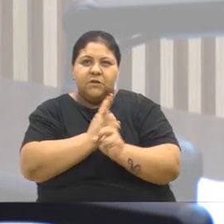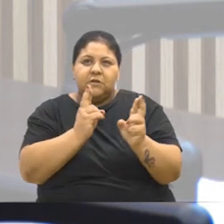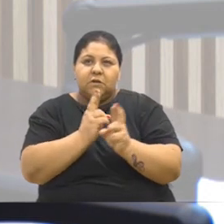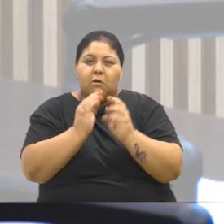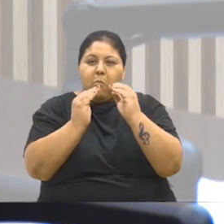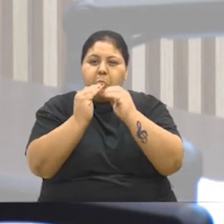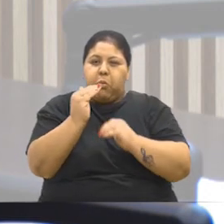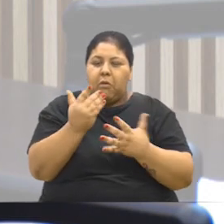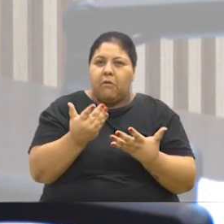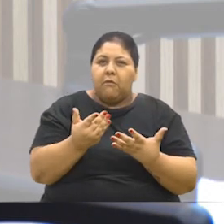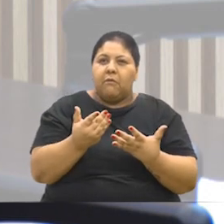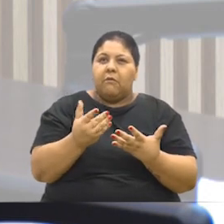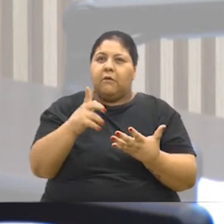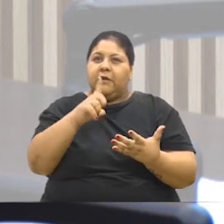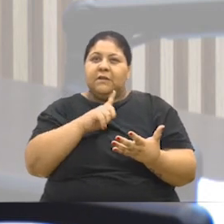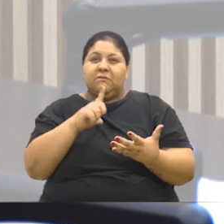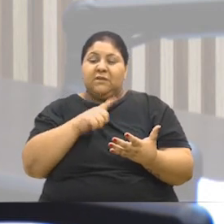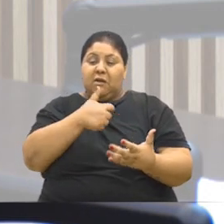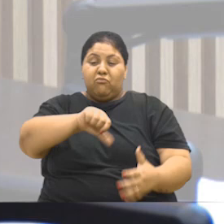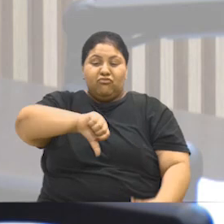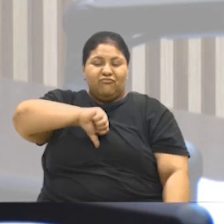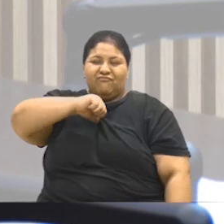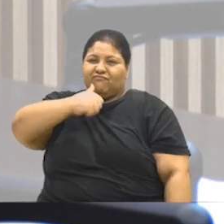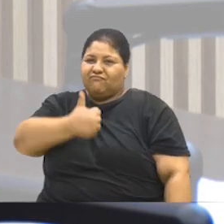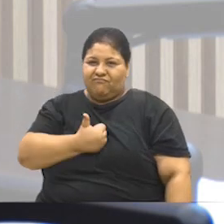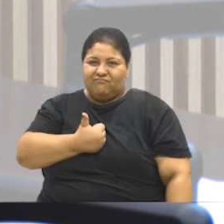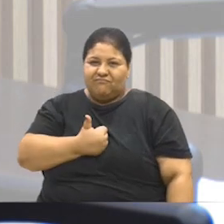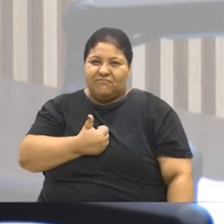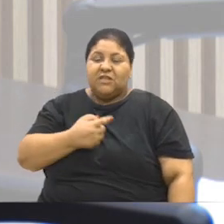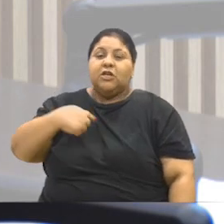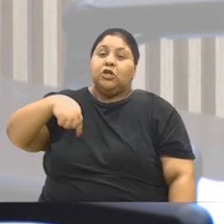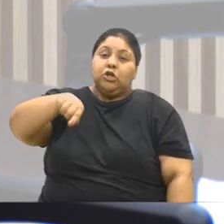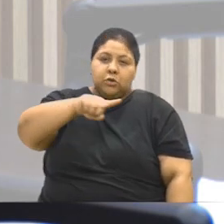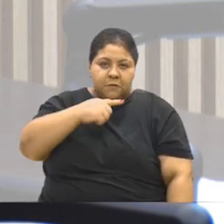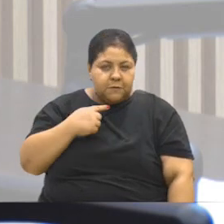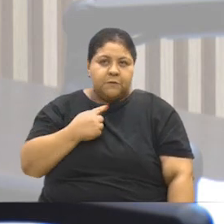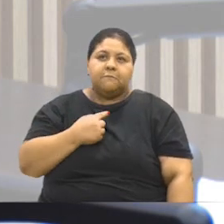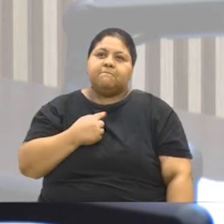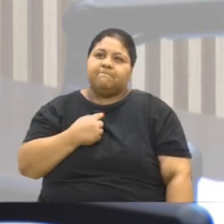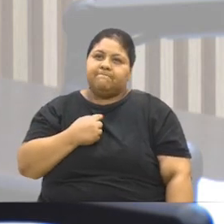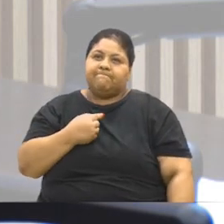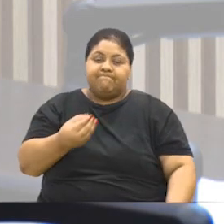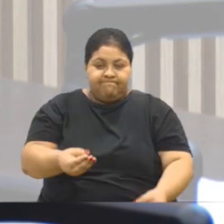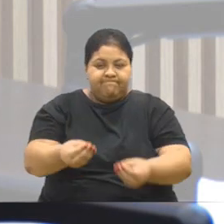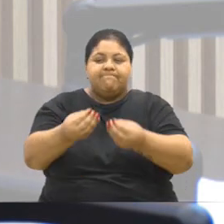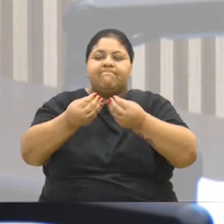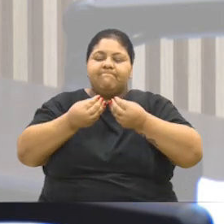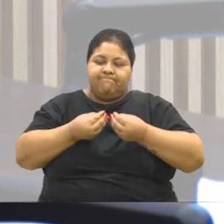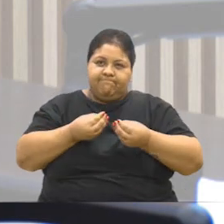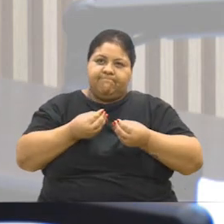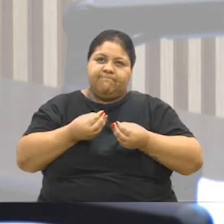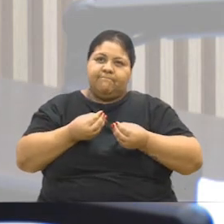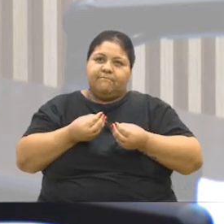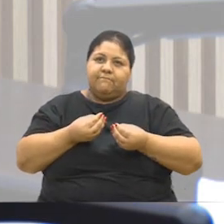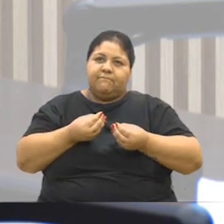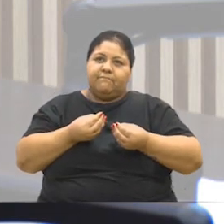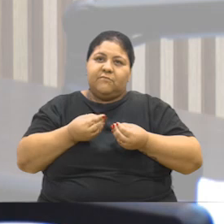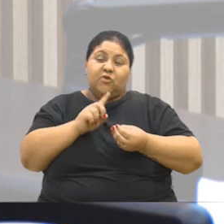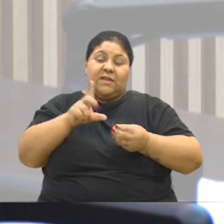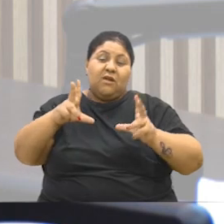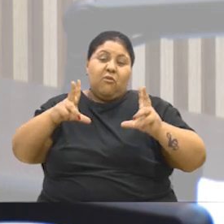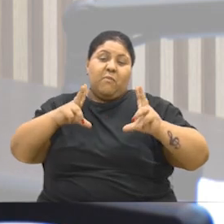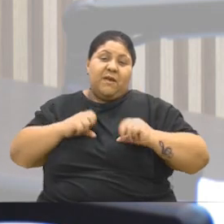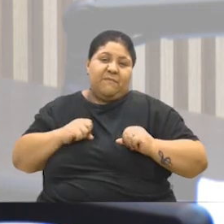relacionamentos que são desequilibrados. Nós não temos autoestima. E nós realmente recebemos aquilo que